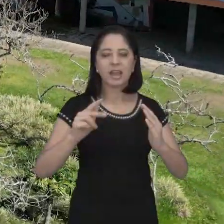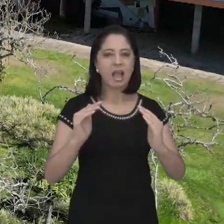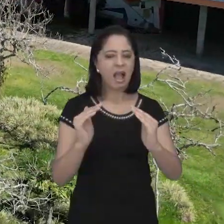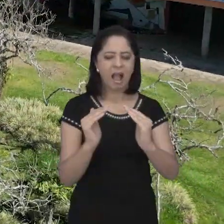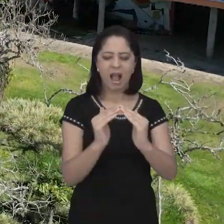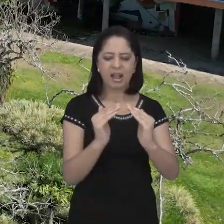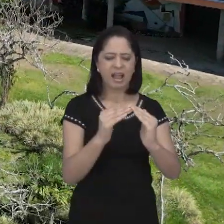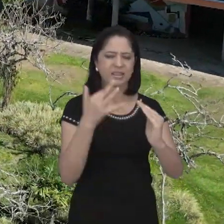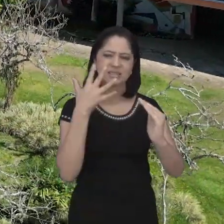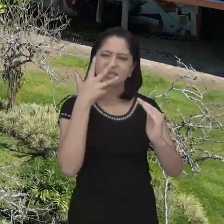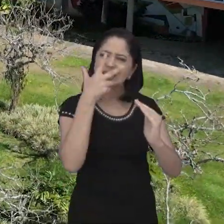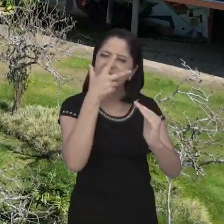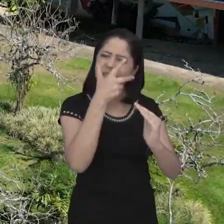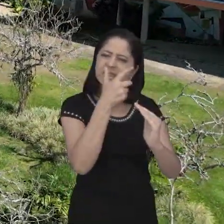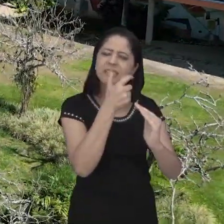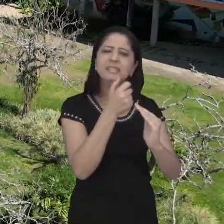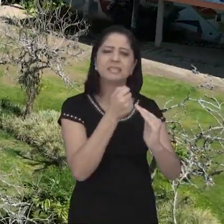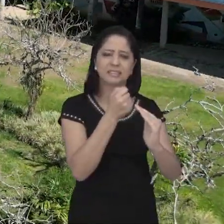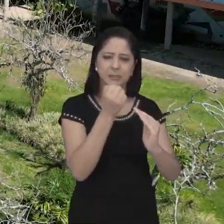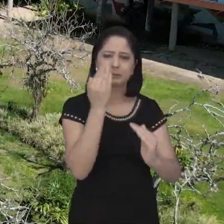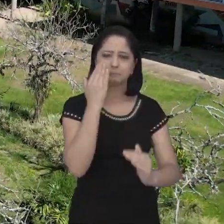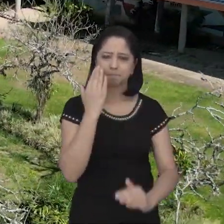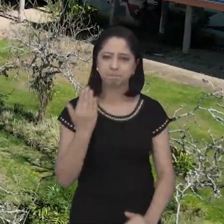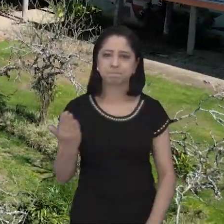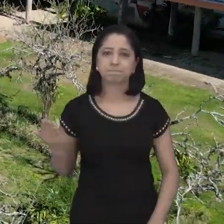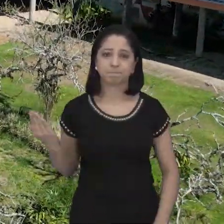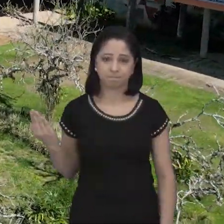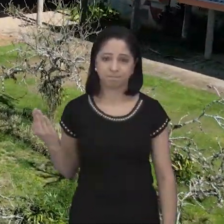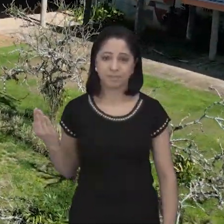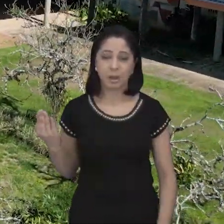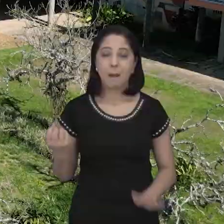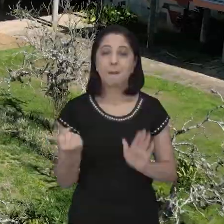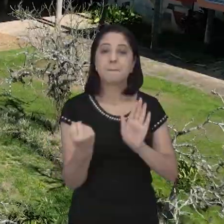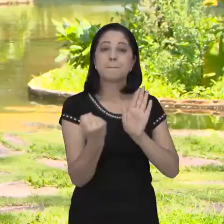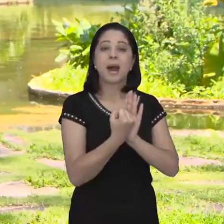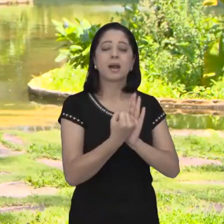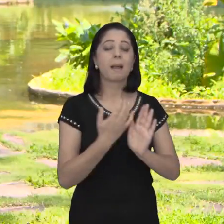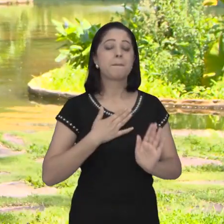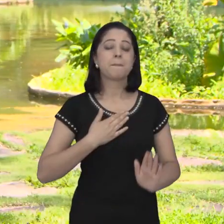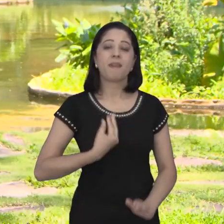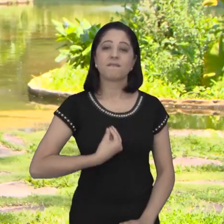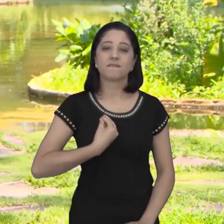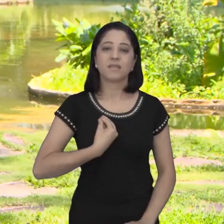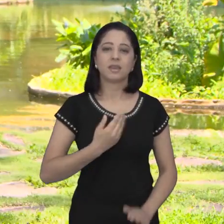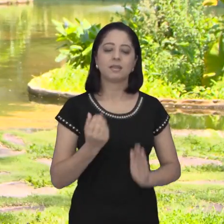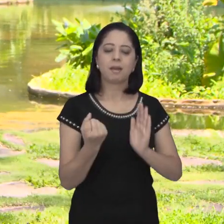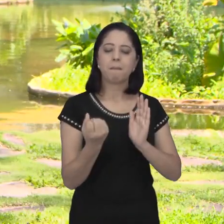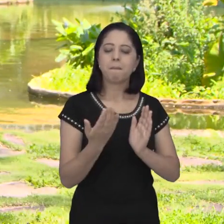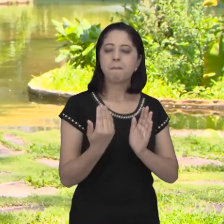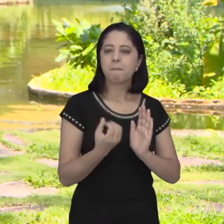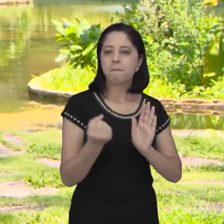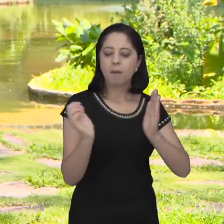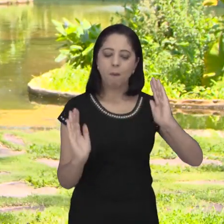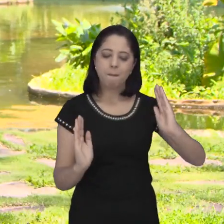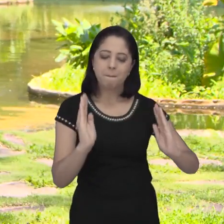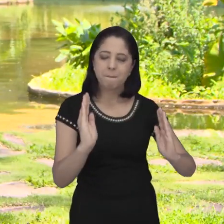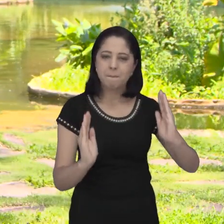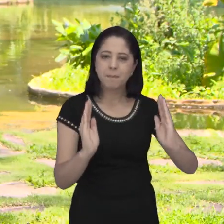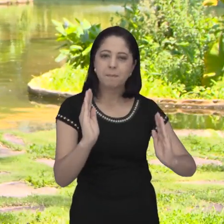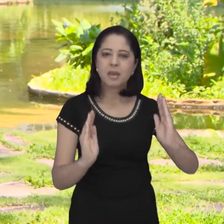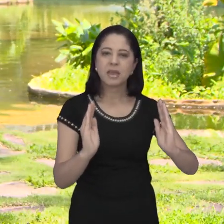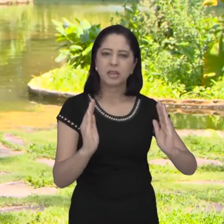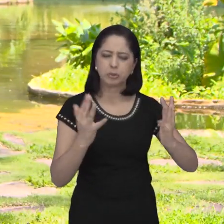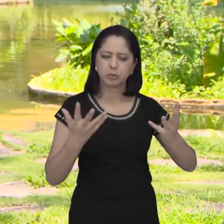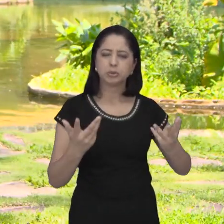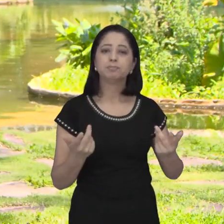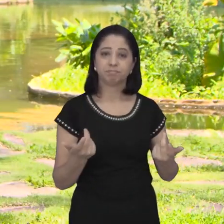Marx, é essa casa, esse jardim. E eu espero que eles consigam recuperar o jardim e a casa